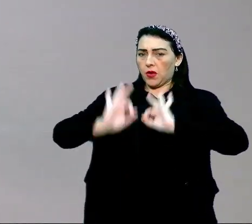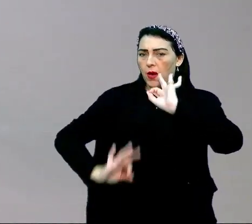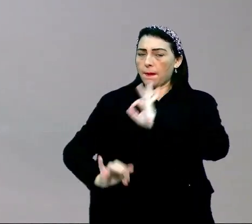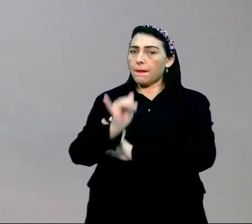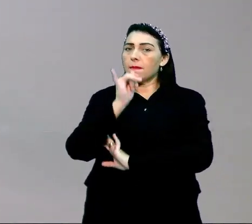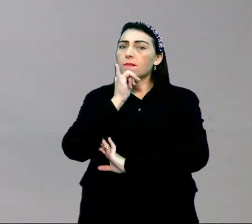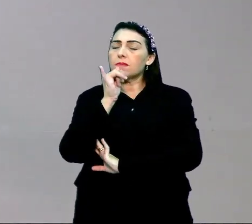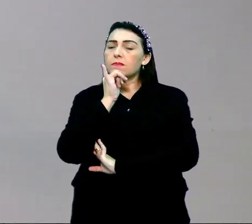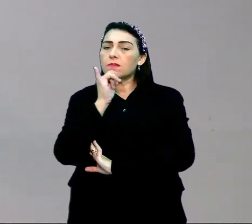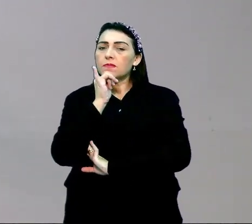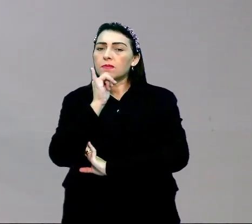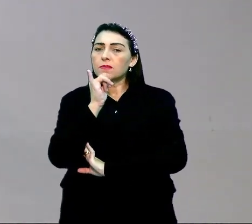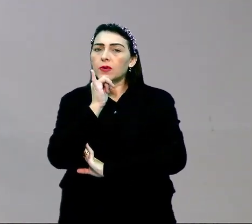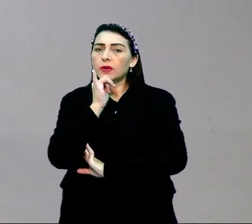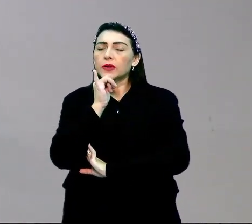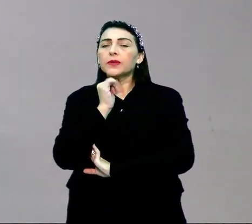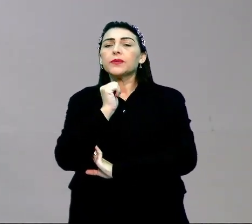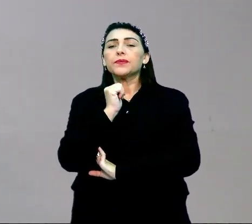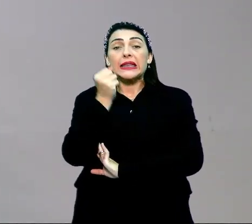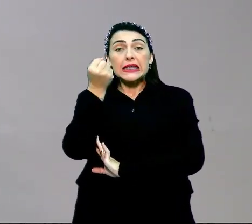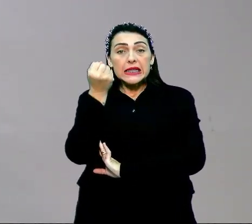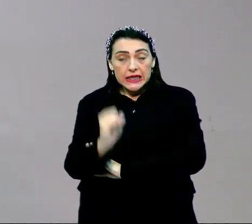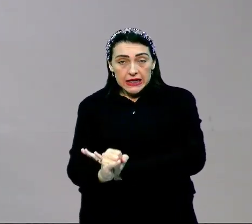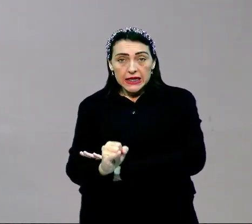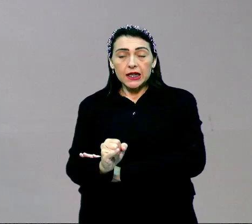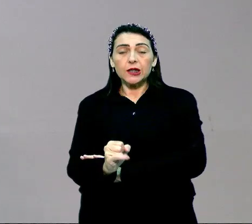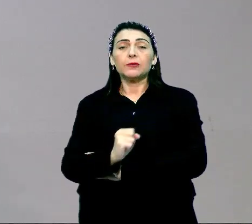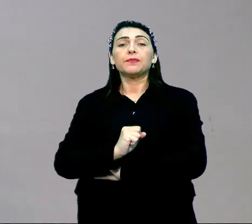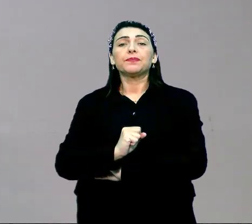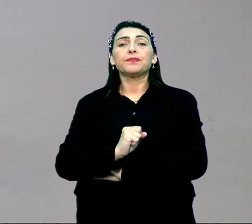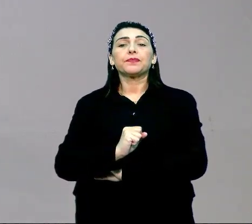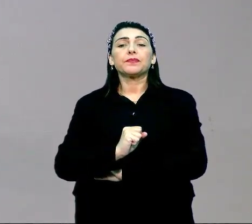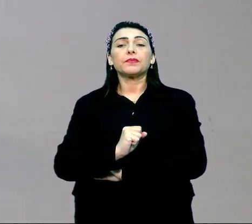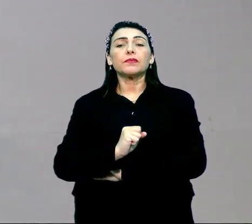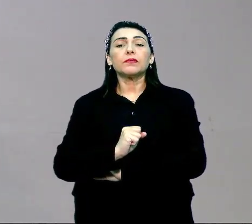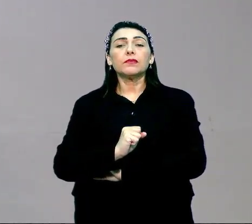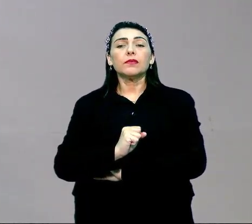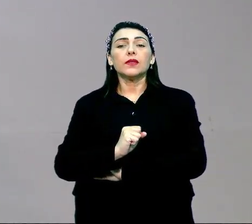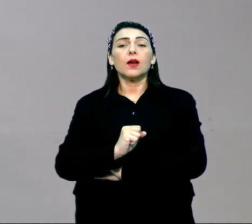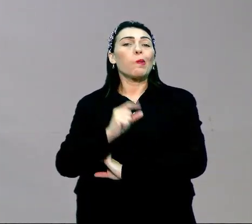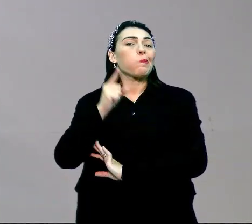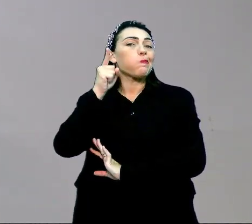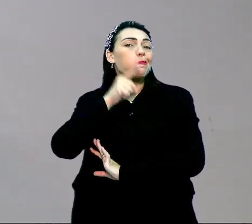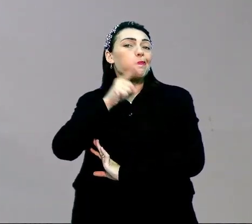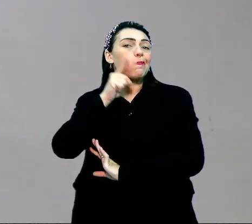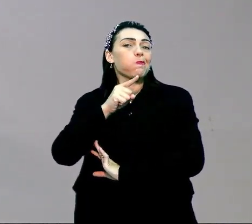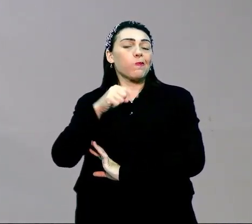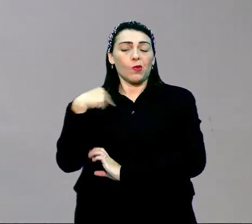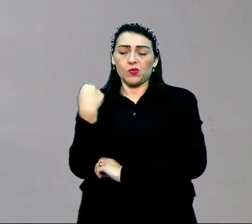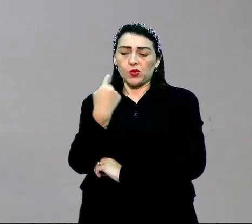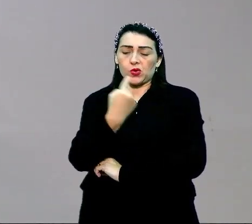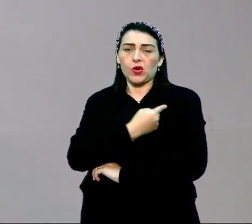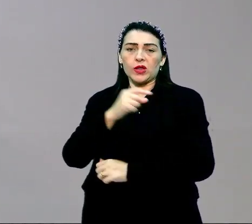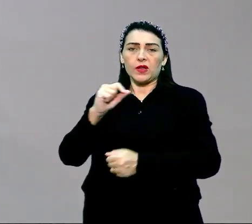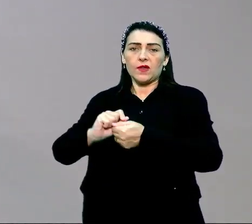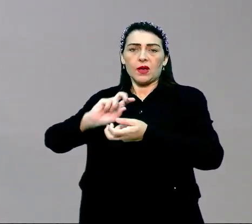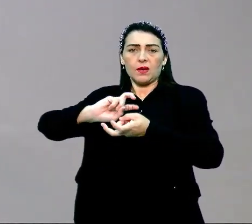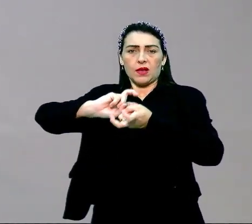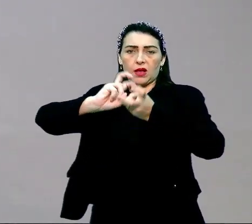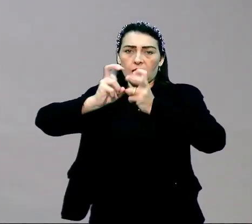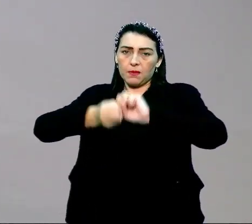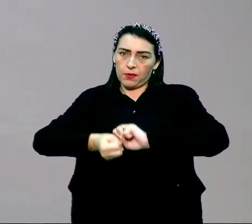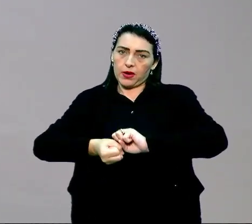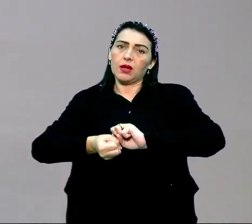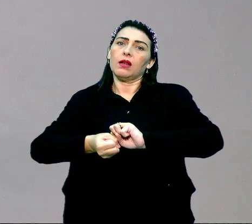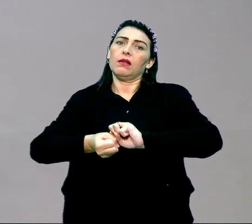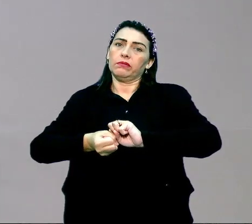que você vai conseguir captar rápido. Se chega um americano e diz, Fomos nós que criamos a capoeira. Ginga